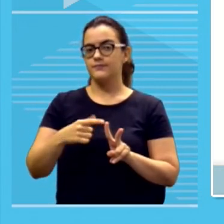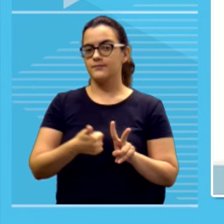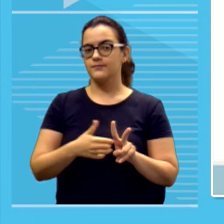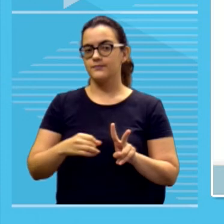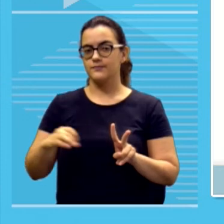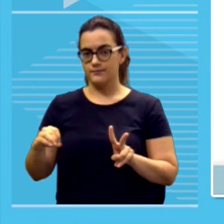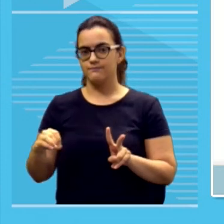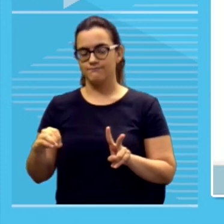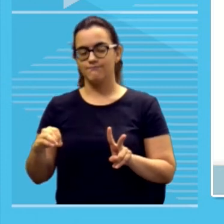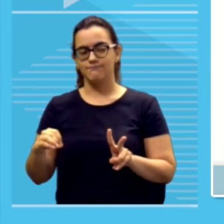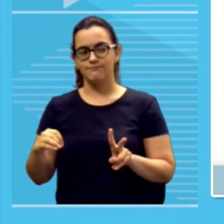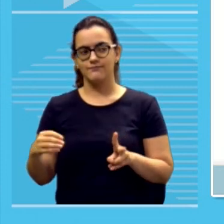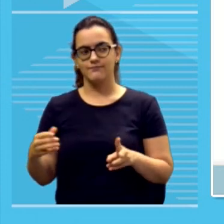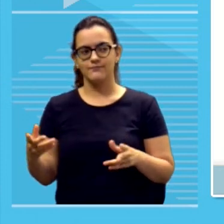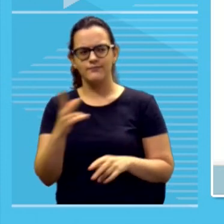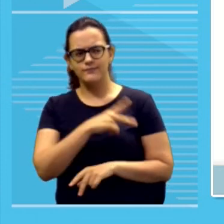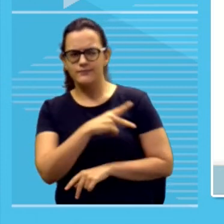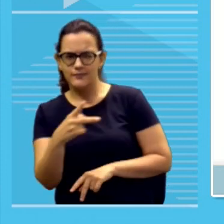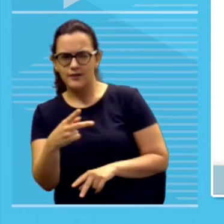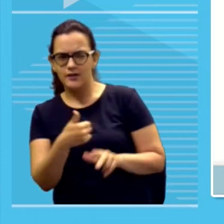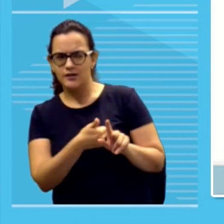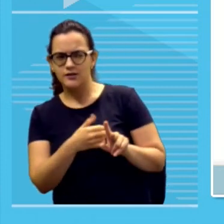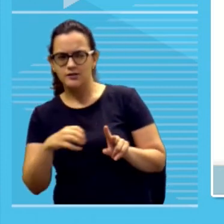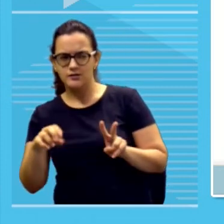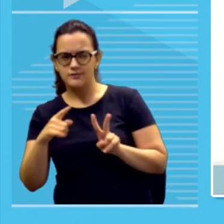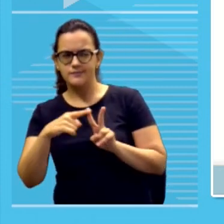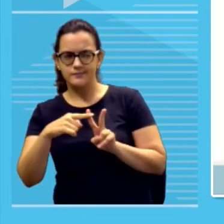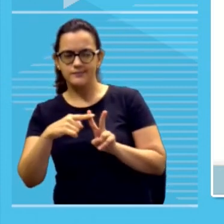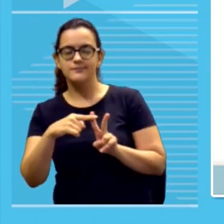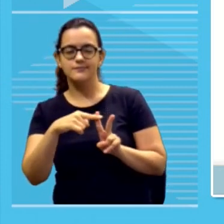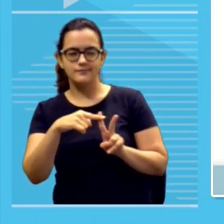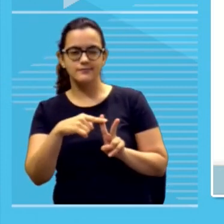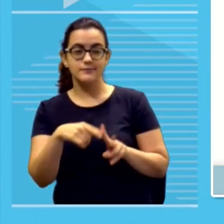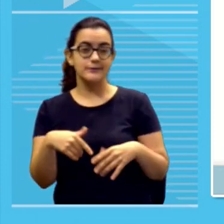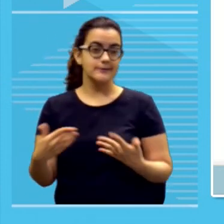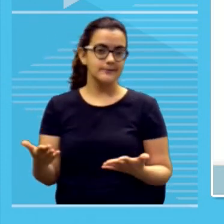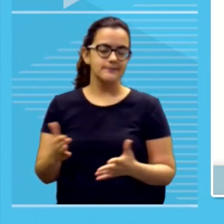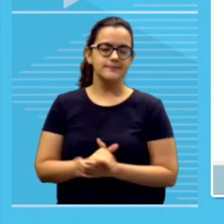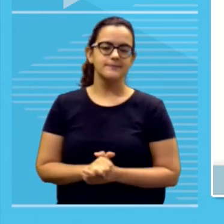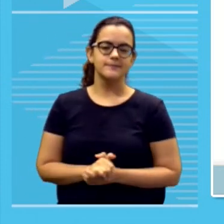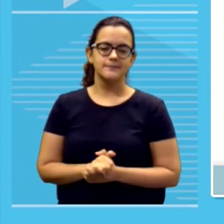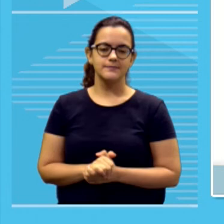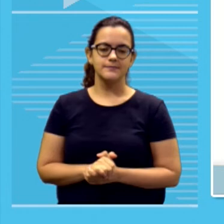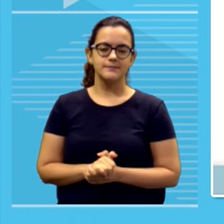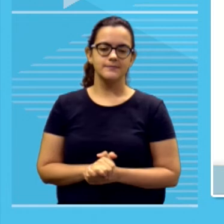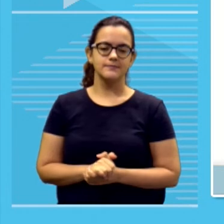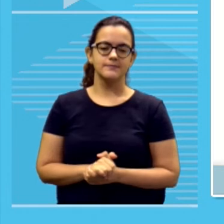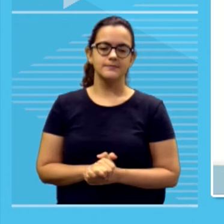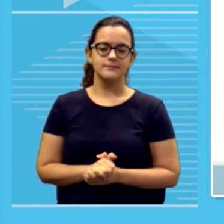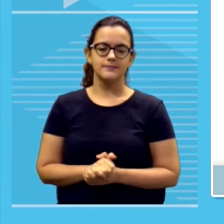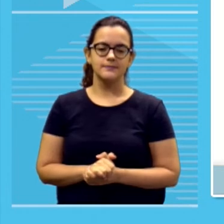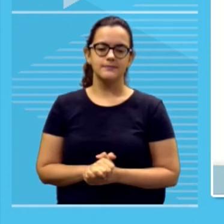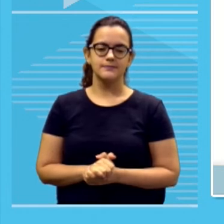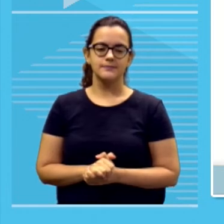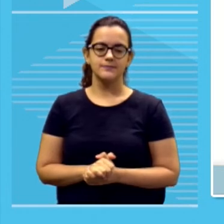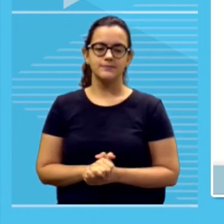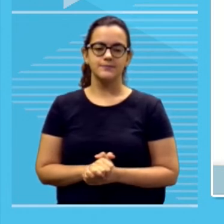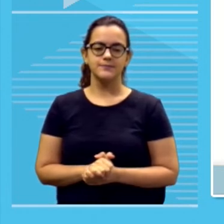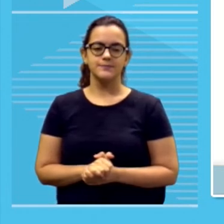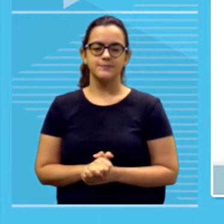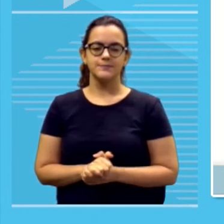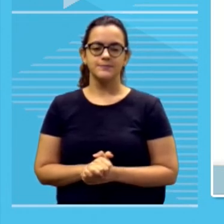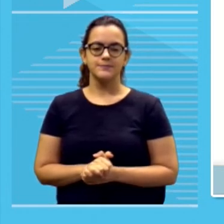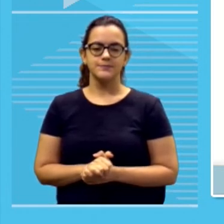Professor Quanto que é a raiz de 100 raiz de 100 é 10 e professor Beleza vou colocar do outro lado lá